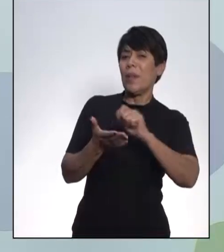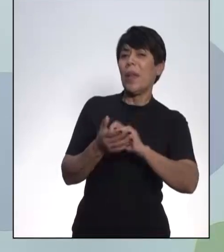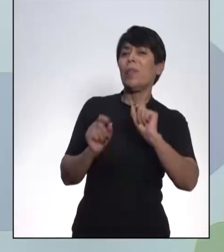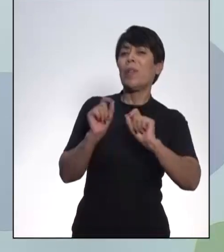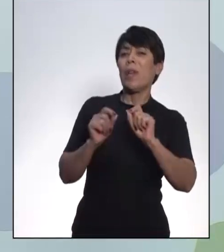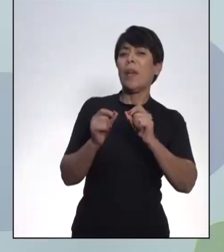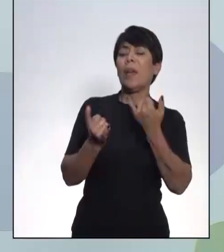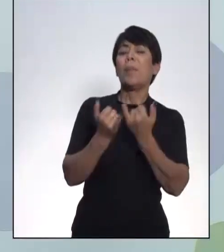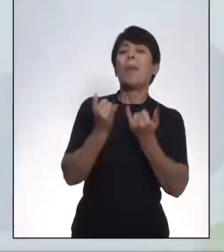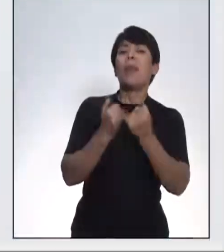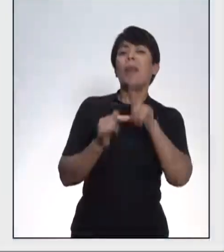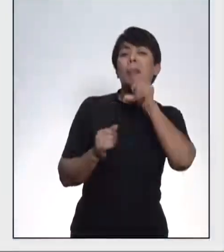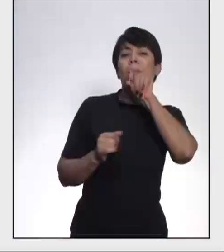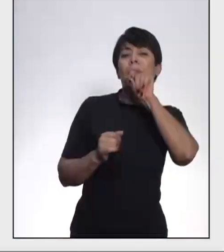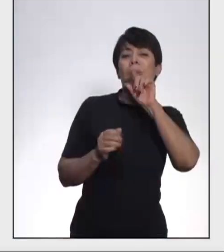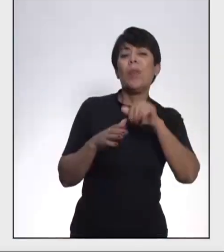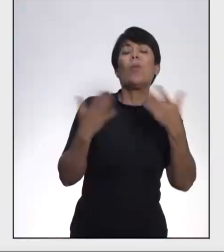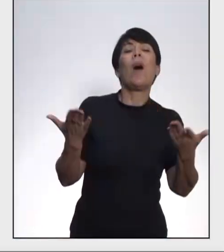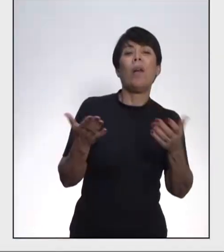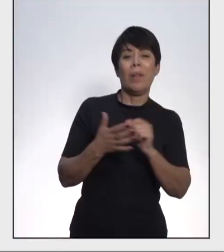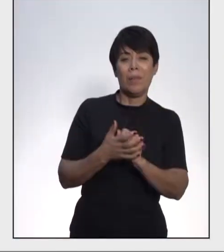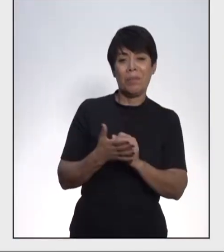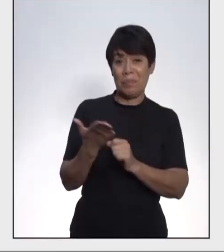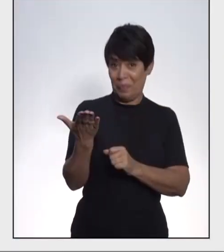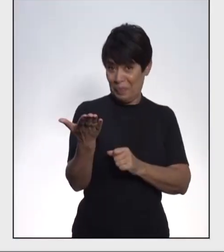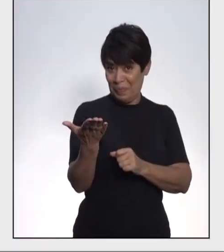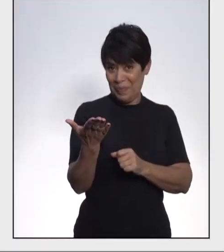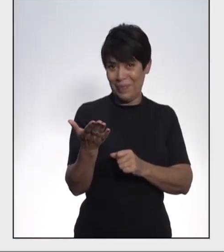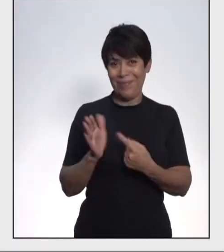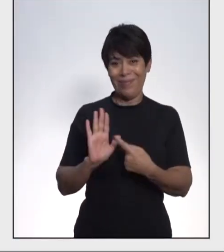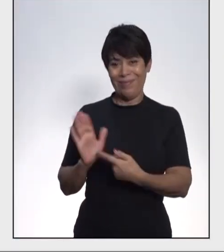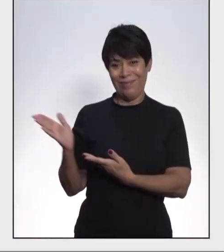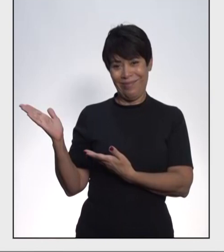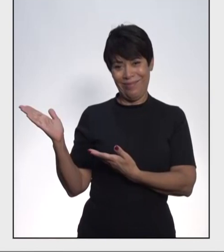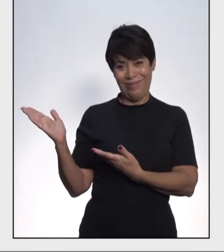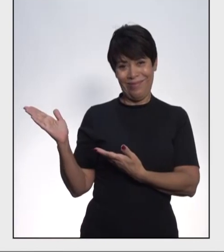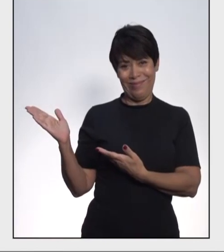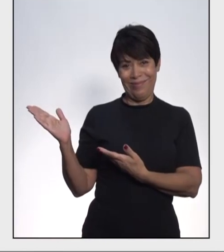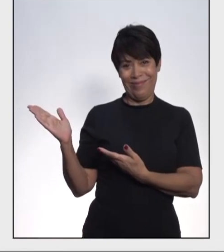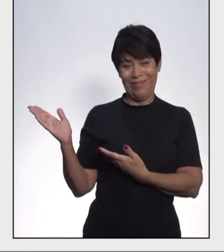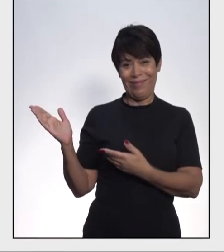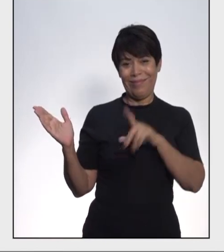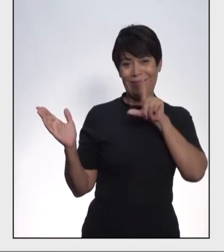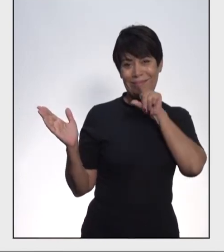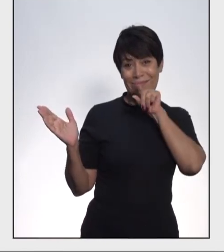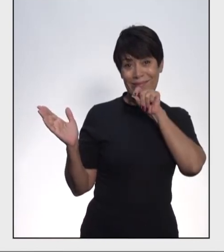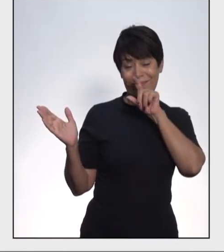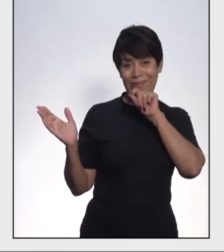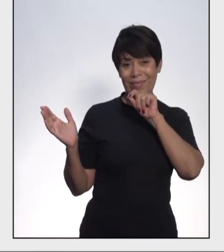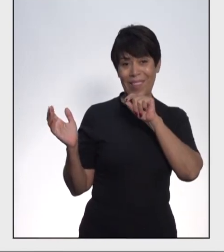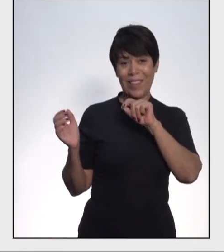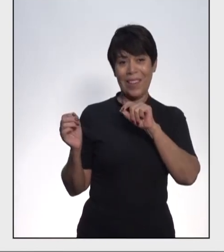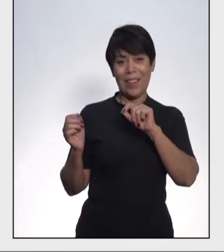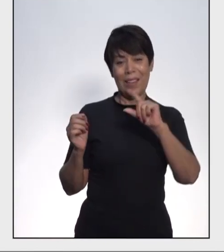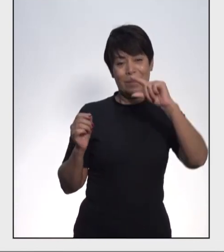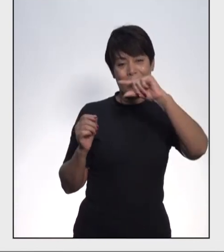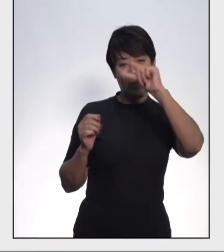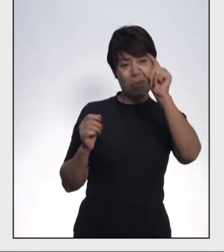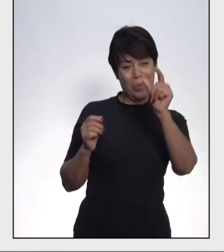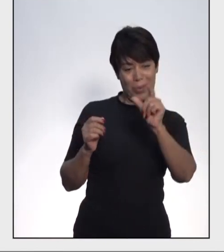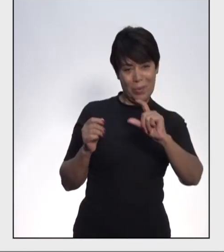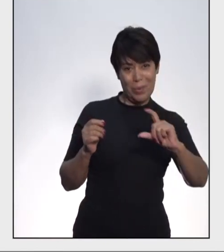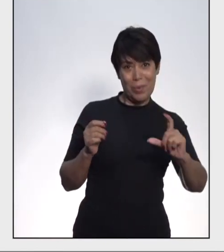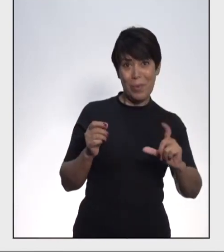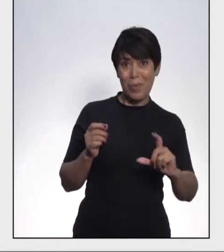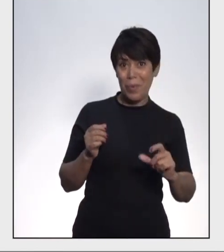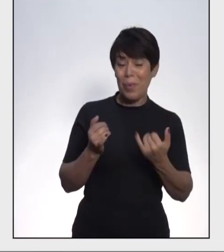pelicano. Olha lá. Ele está fazendo a forma bater com o conteúdo. Quanto mais o cara fizer assim, mais legal vai ser um texto.